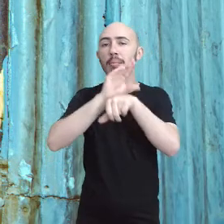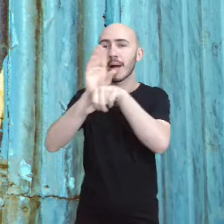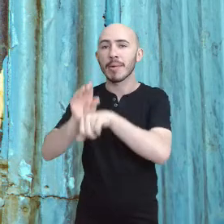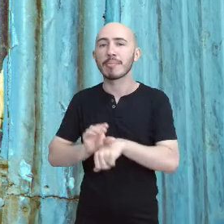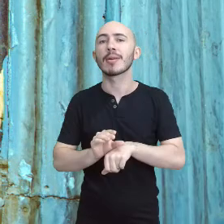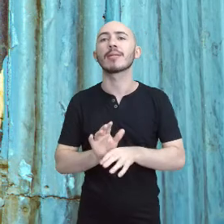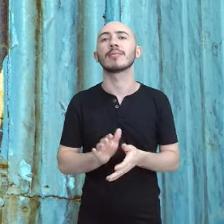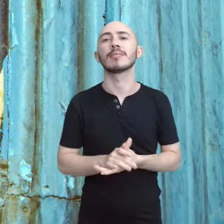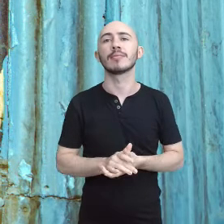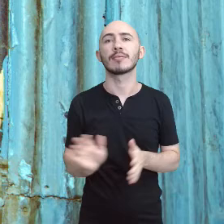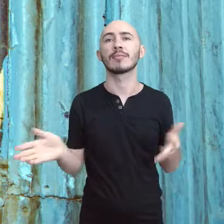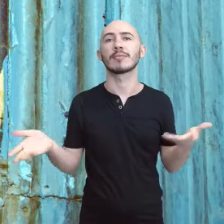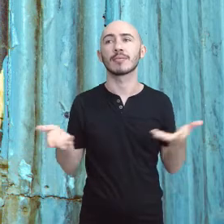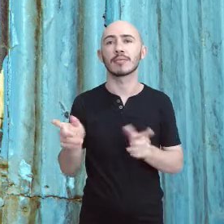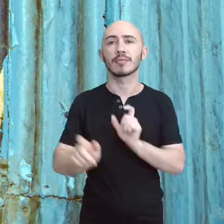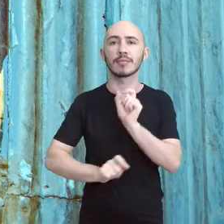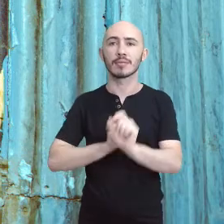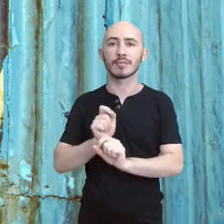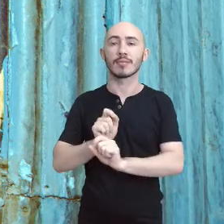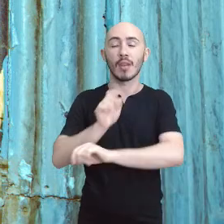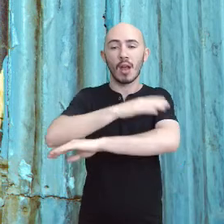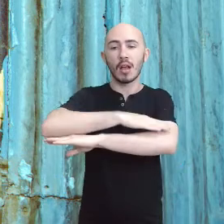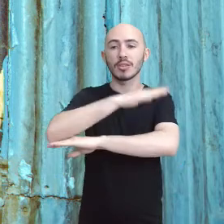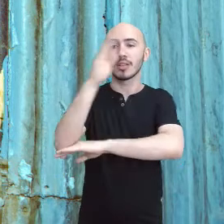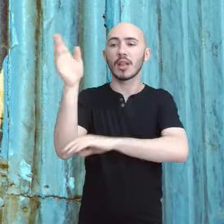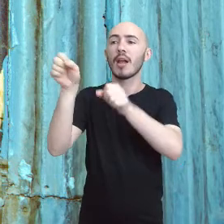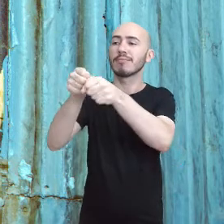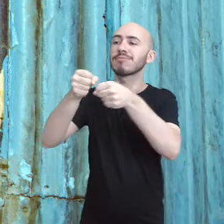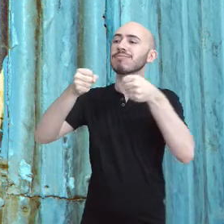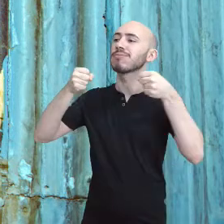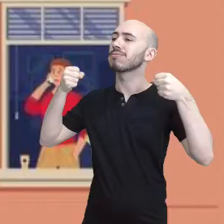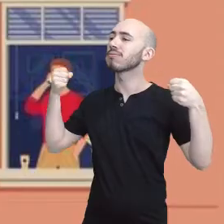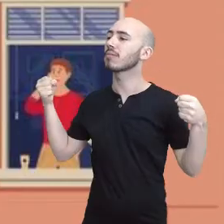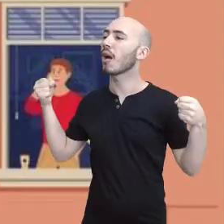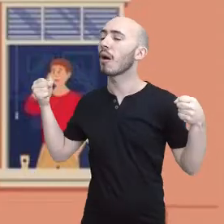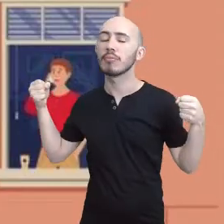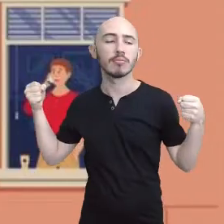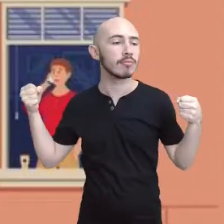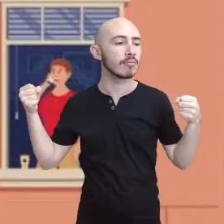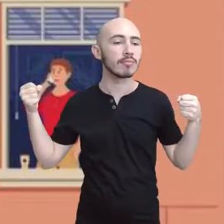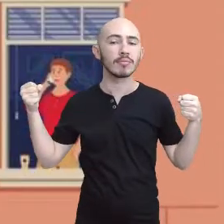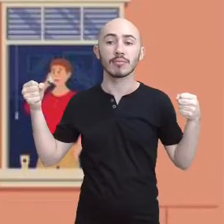isso? Então, ó, abre-se as janelas, os olhares bem